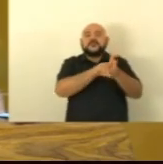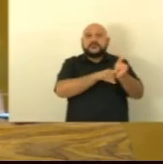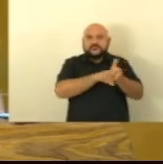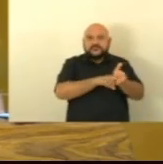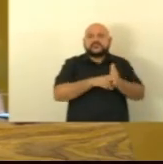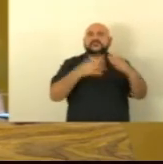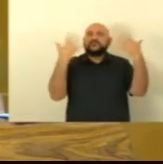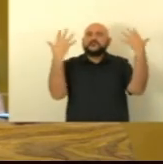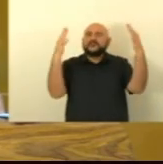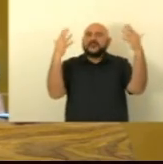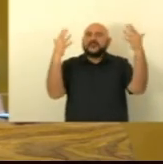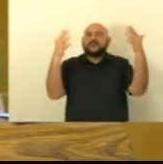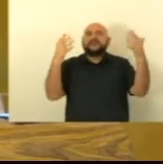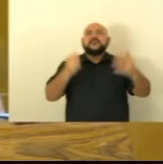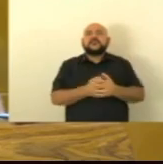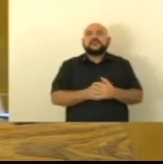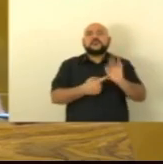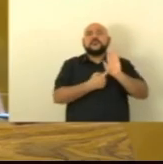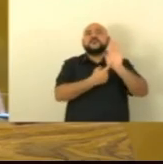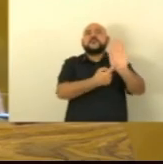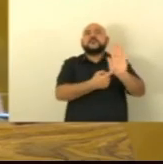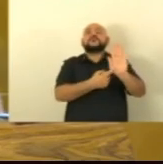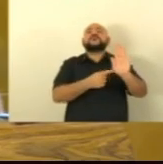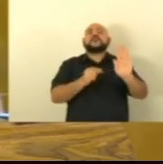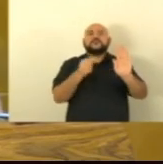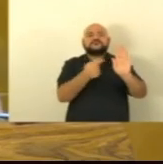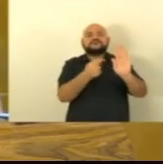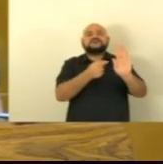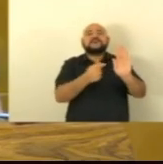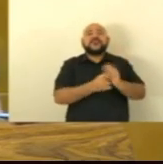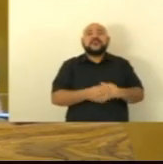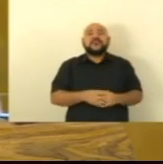parabéns, que apurou a existência de